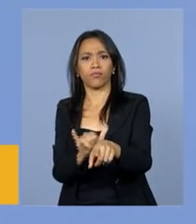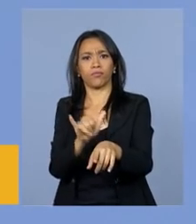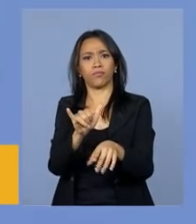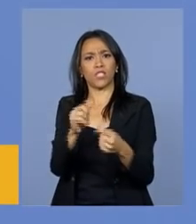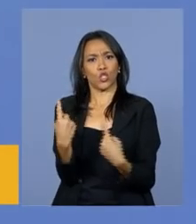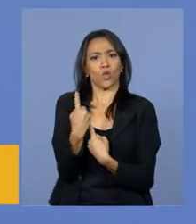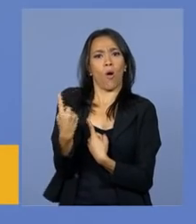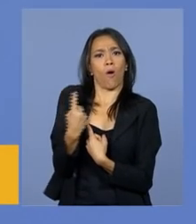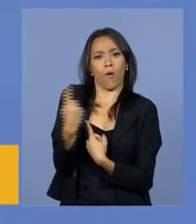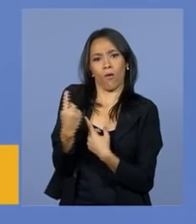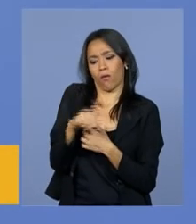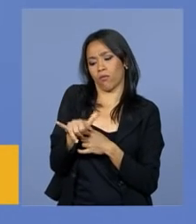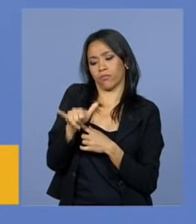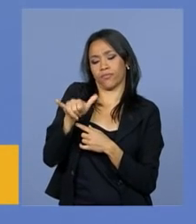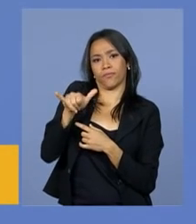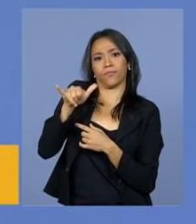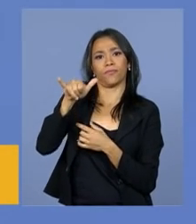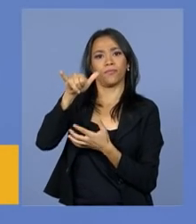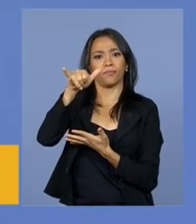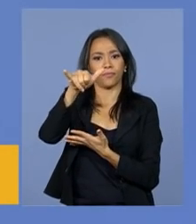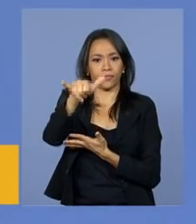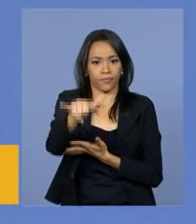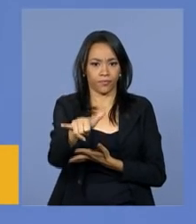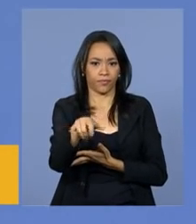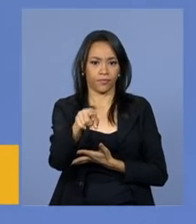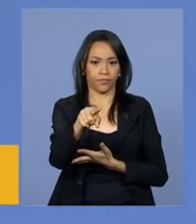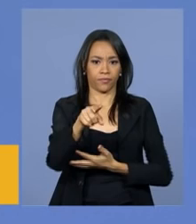isolado. Major Esse é o Ribeiro. Nosso EVAC.